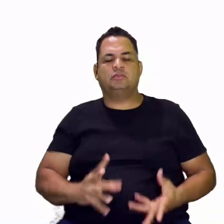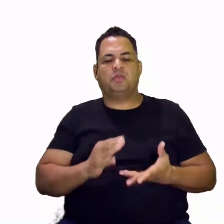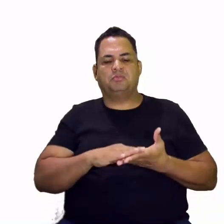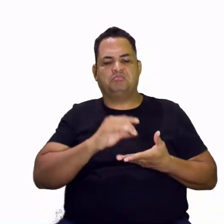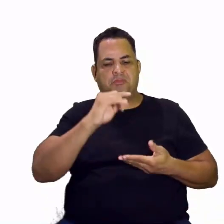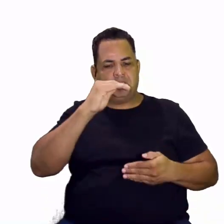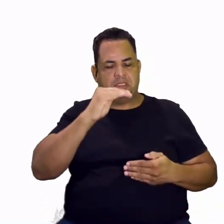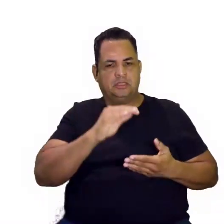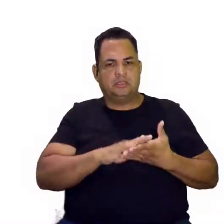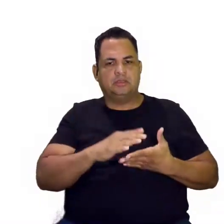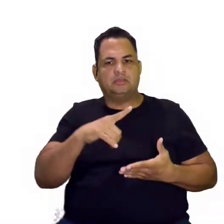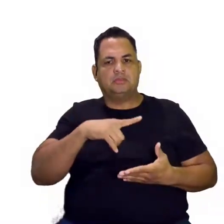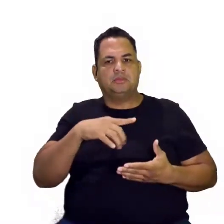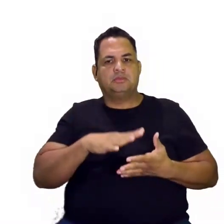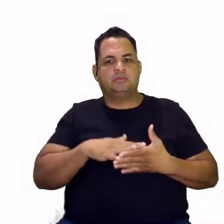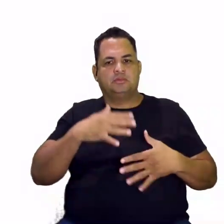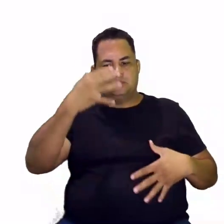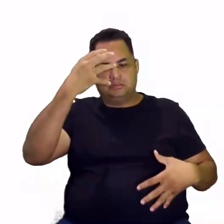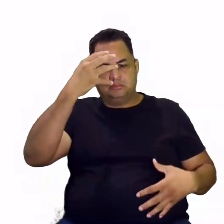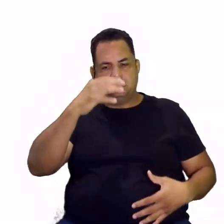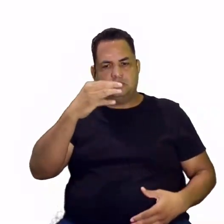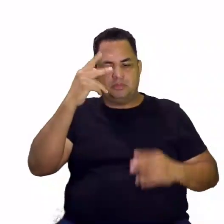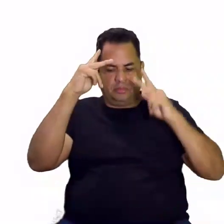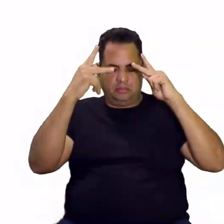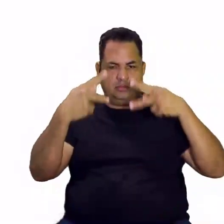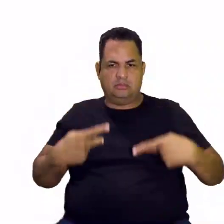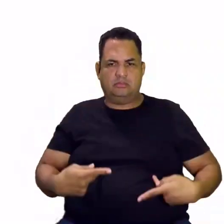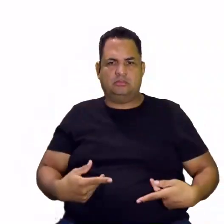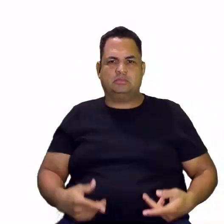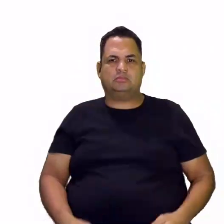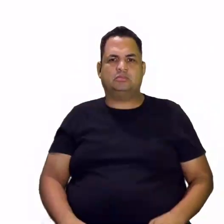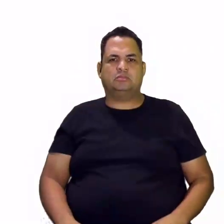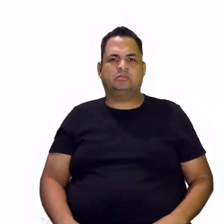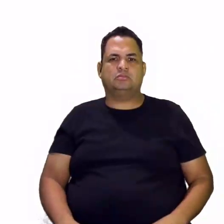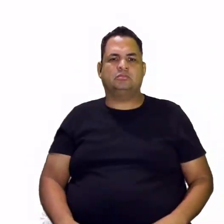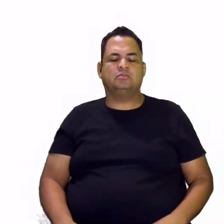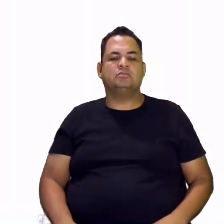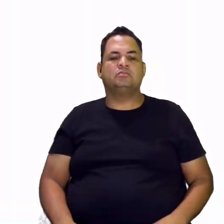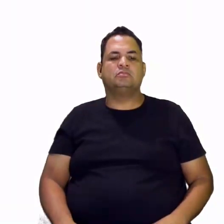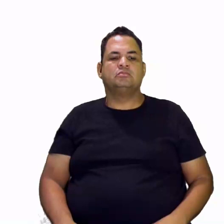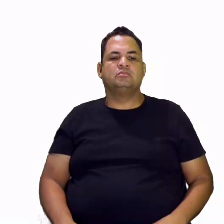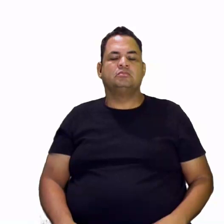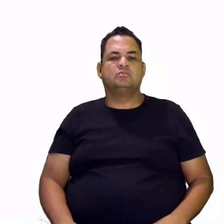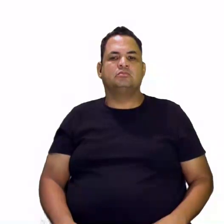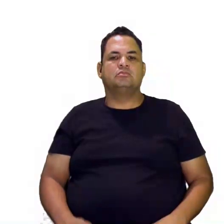grande porte, e o ser humano. Isso não quer dizer que eles